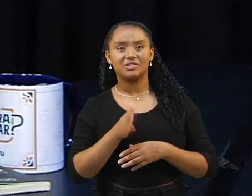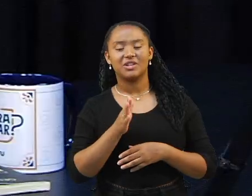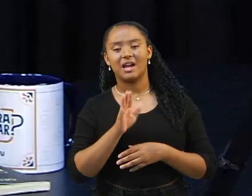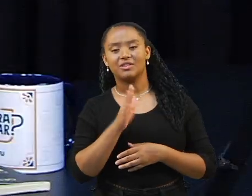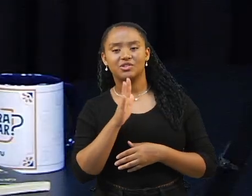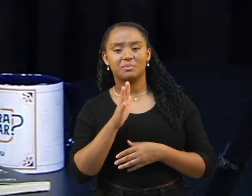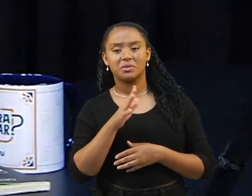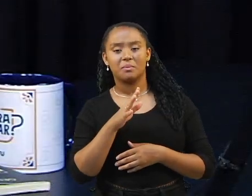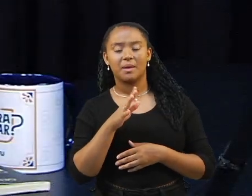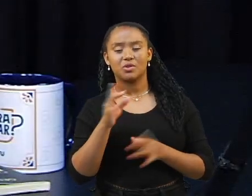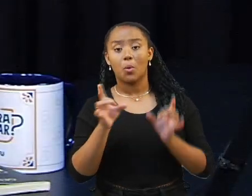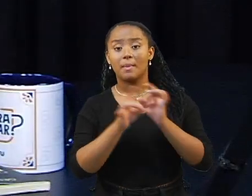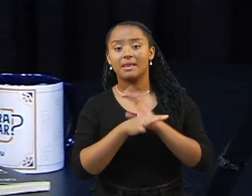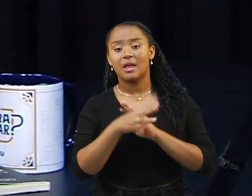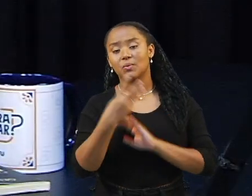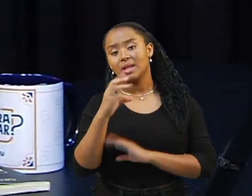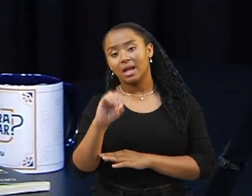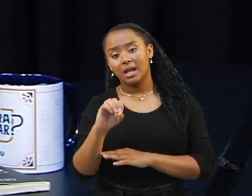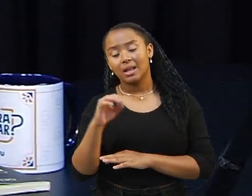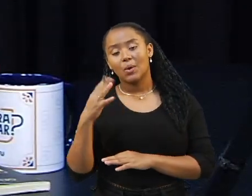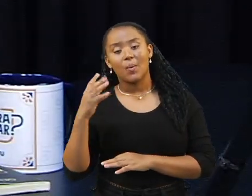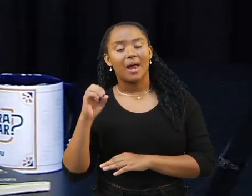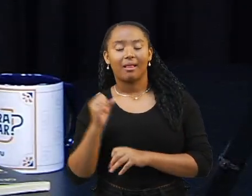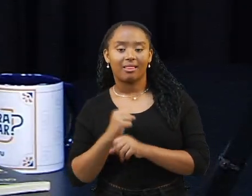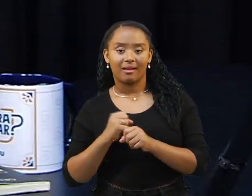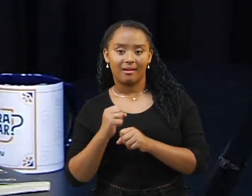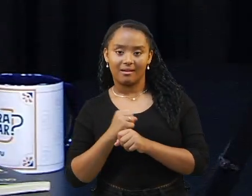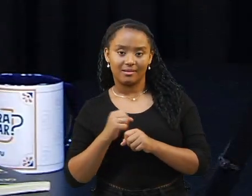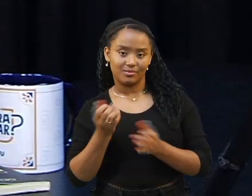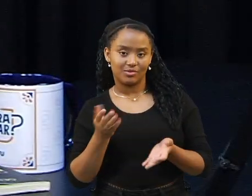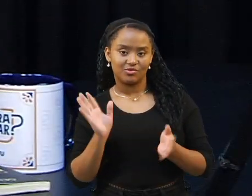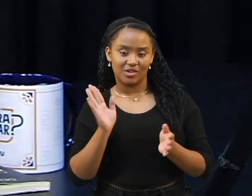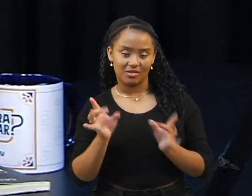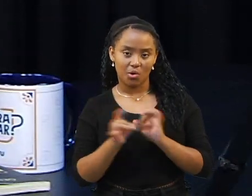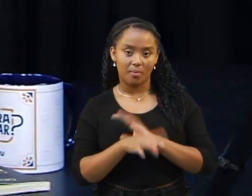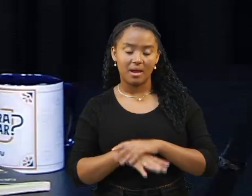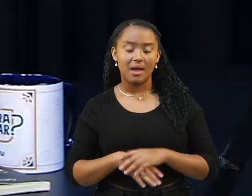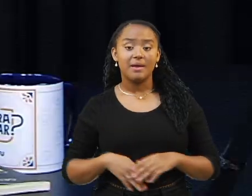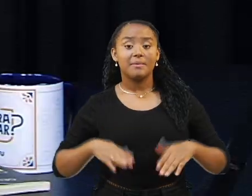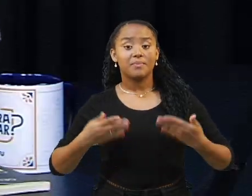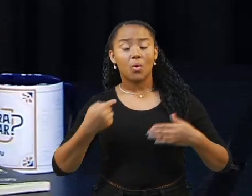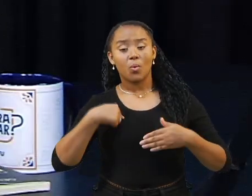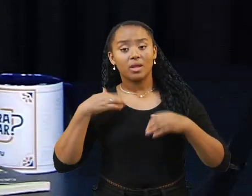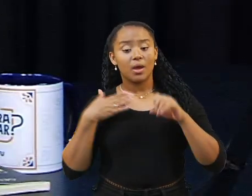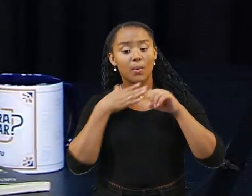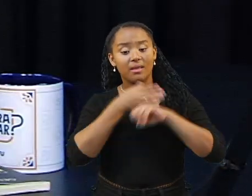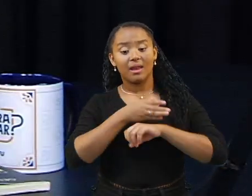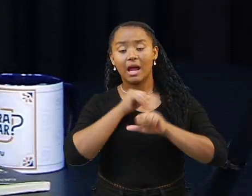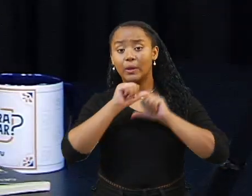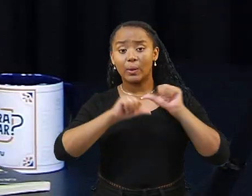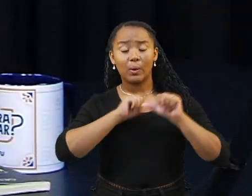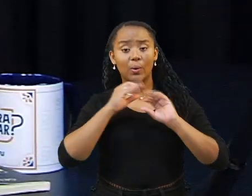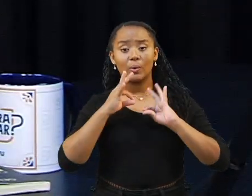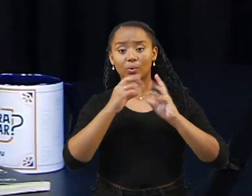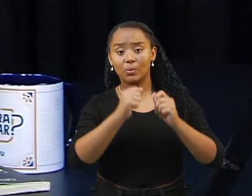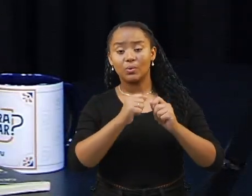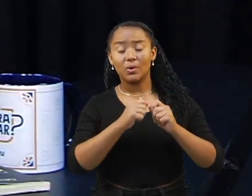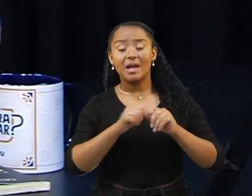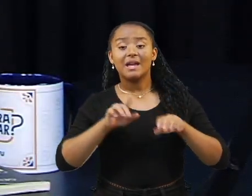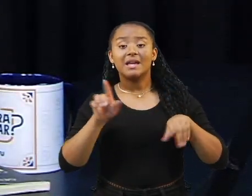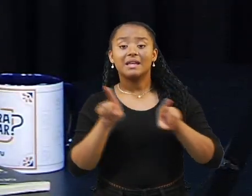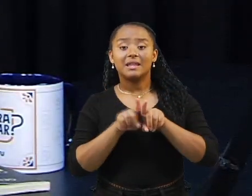menos uns 30, 40 anos. E aí, quando a gente entrou, trocou tudo. E quando eu